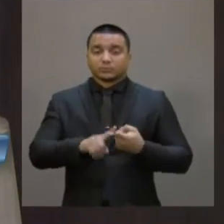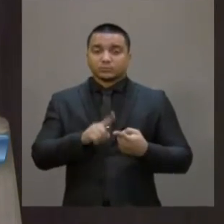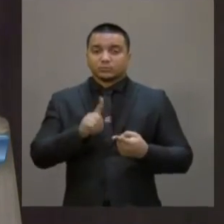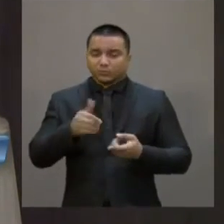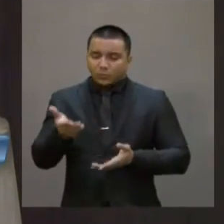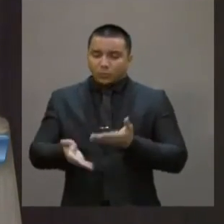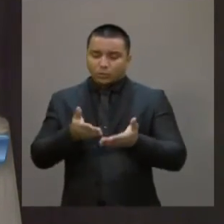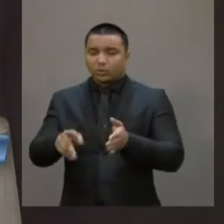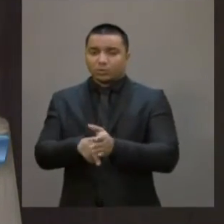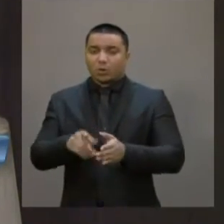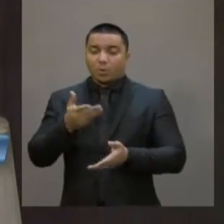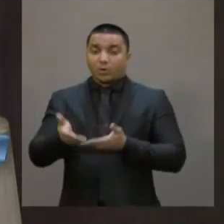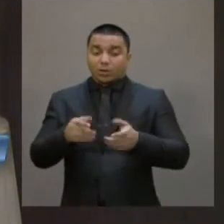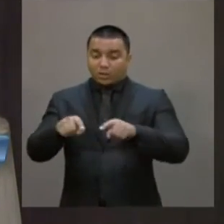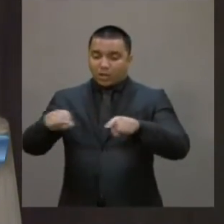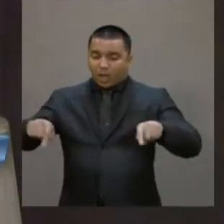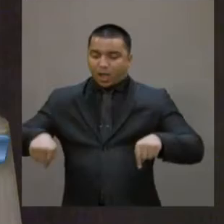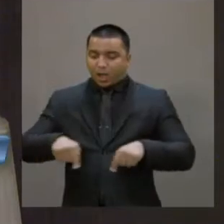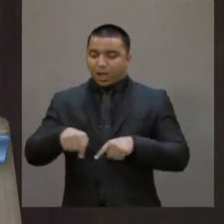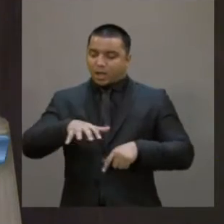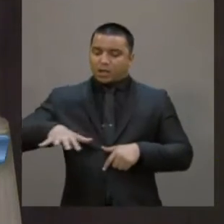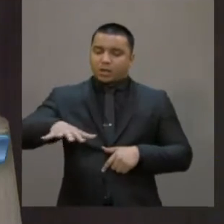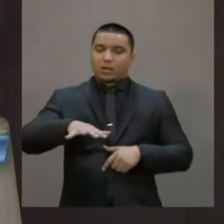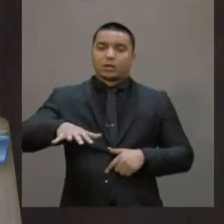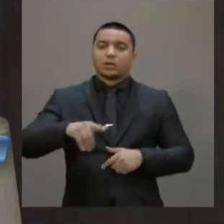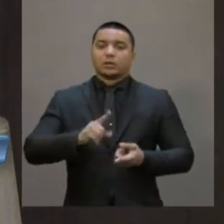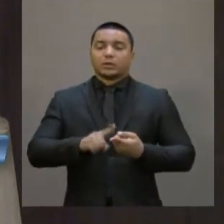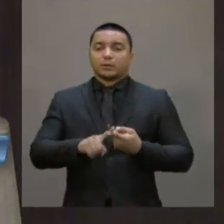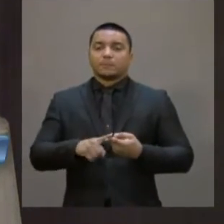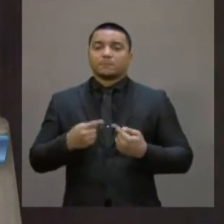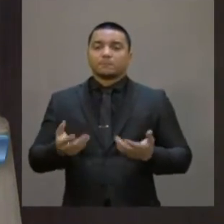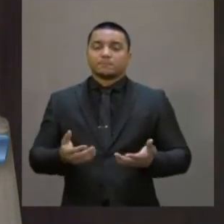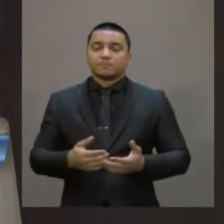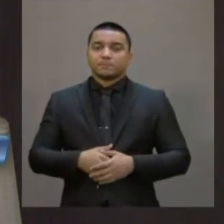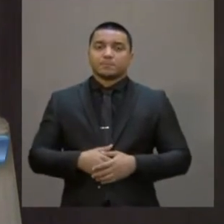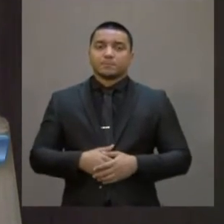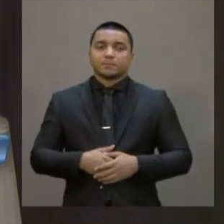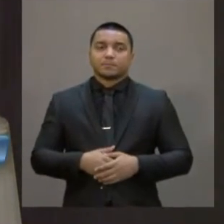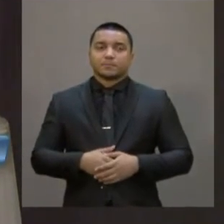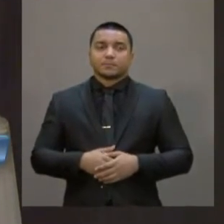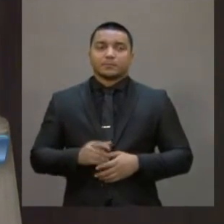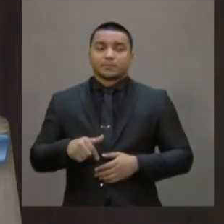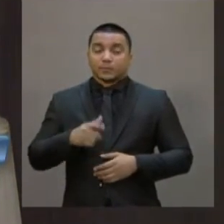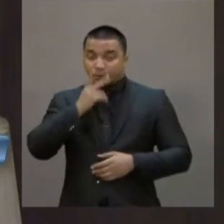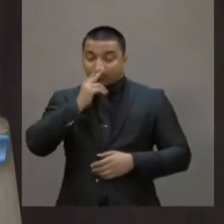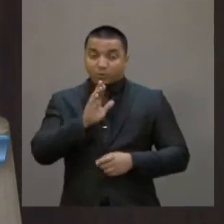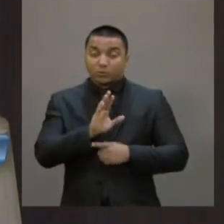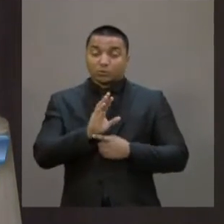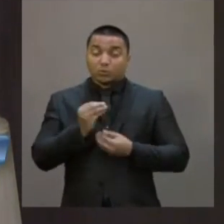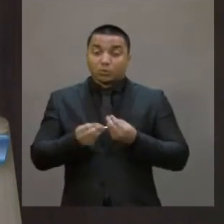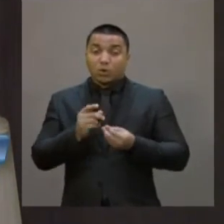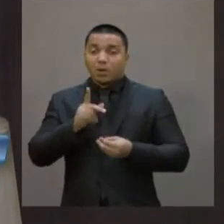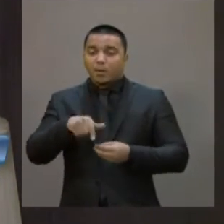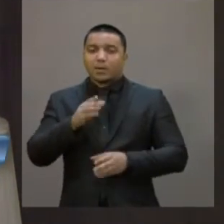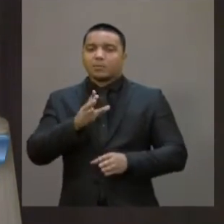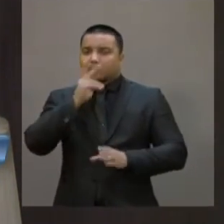manutenção das unidades de conservação e o cuidado com as nossas unidades de conservação. Resistir à pressão, em especial